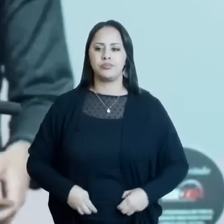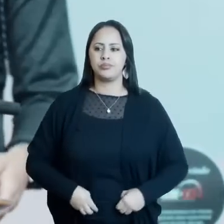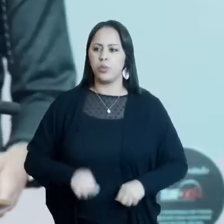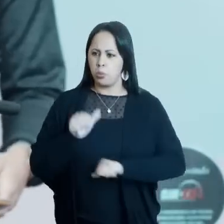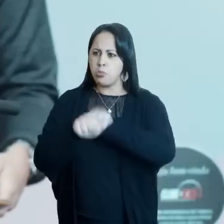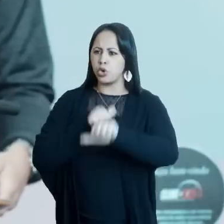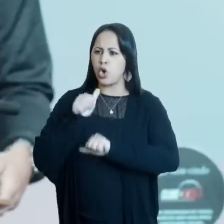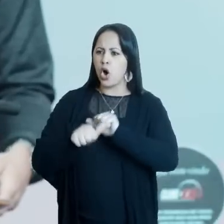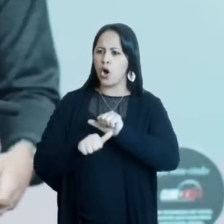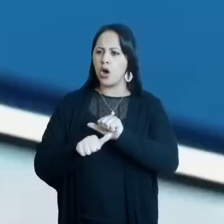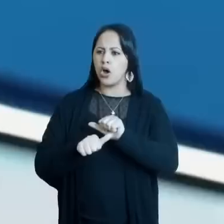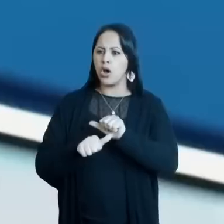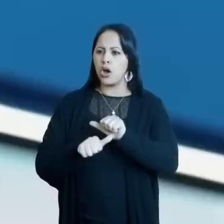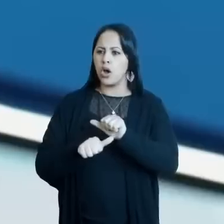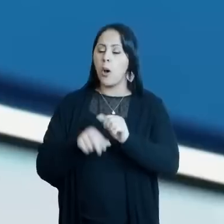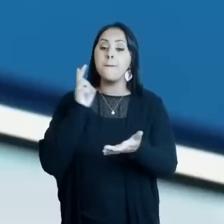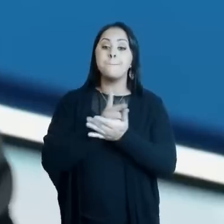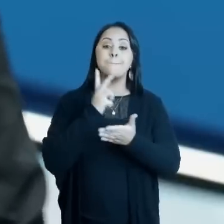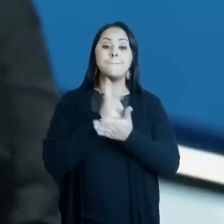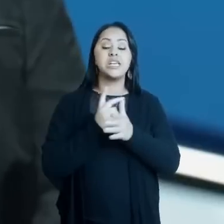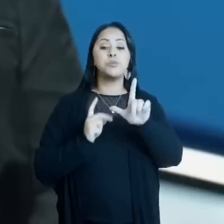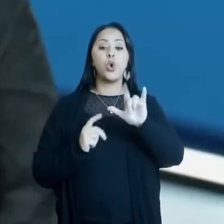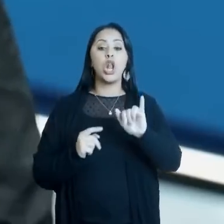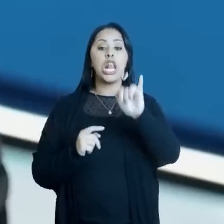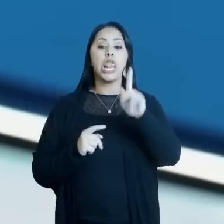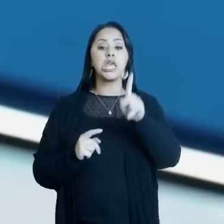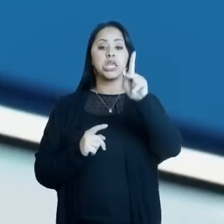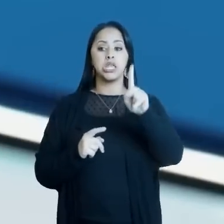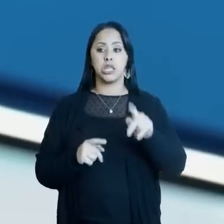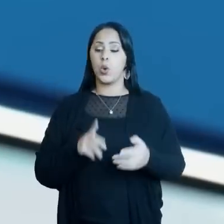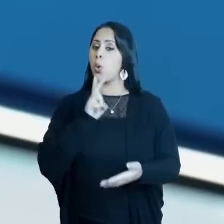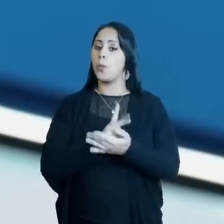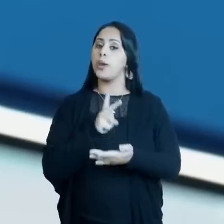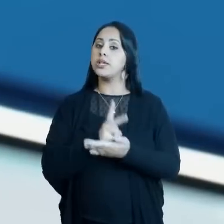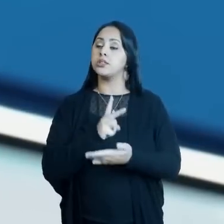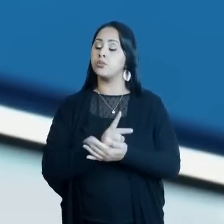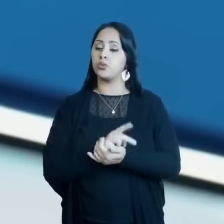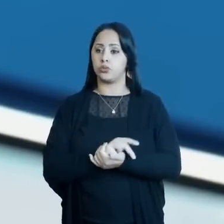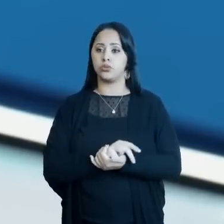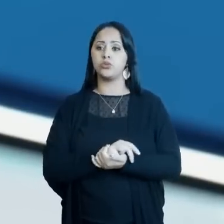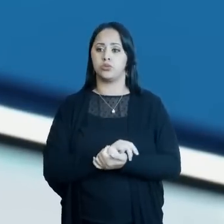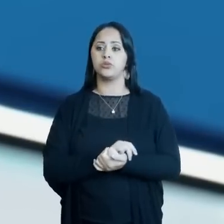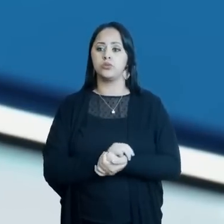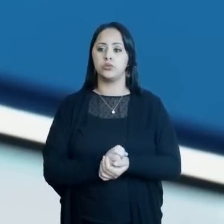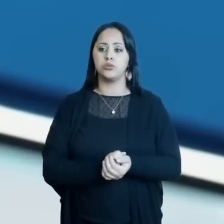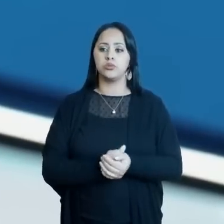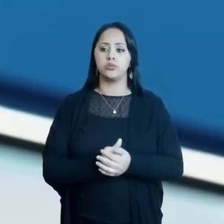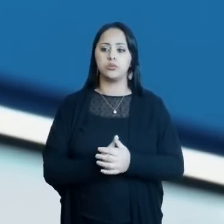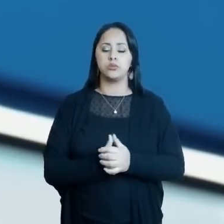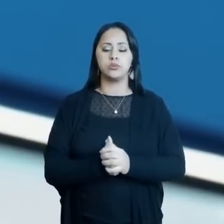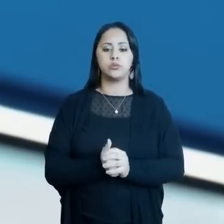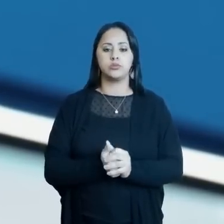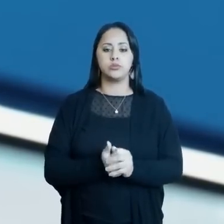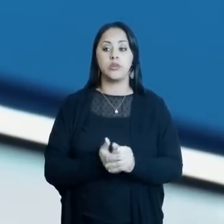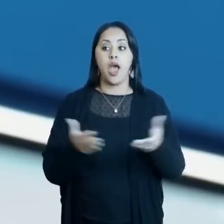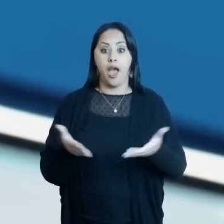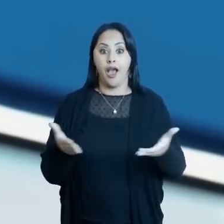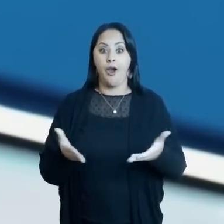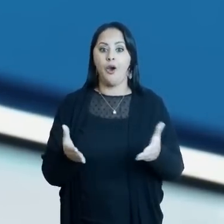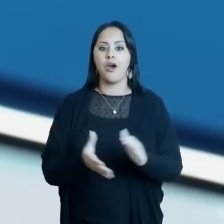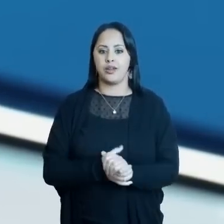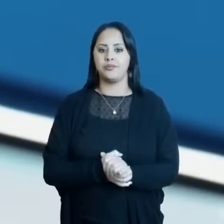link ou é o mesmo? É o mesmo link. Mesmo link, gente. Atualiza, pede a galera pra atualizar a página do YouTube aí. Agora eu vou mentorar aqui,